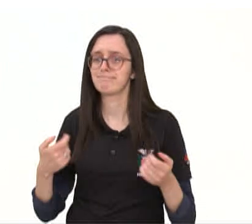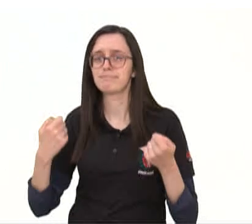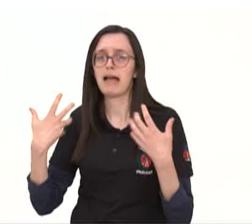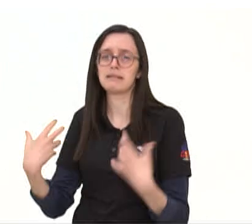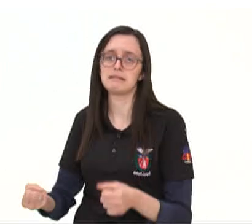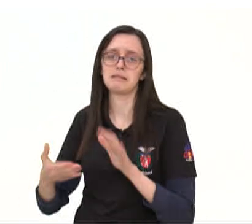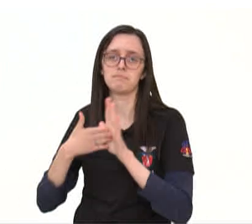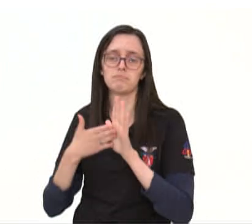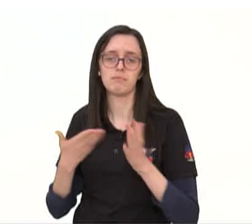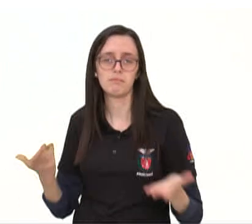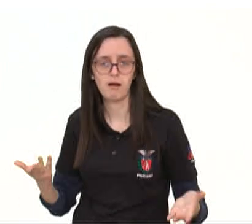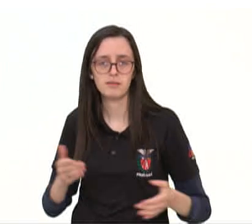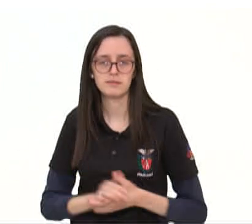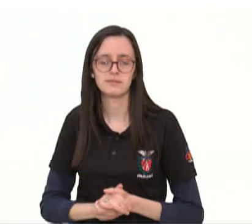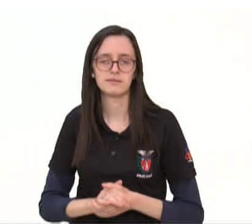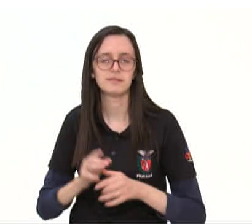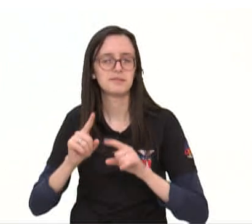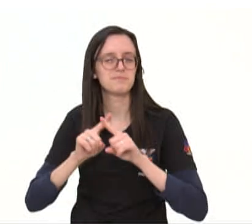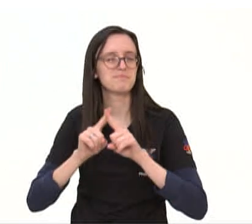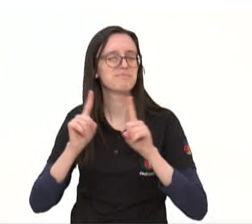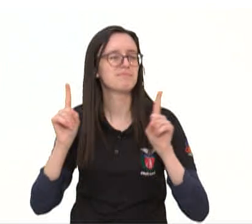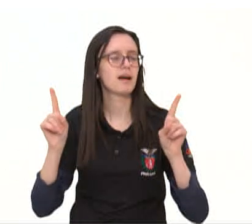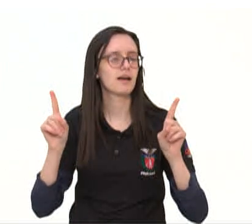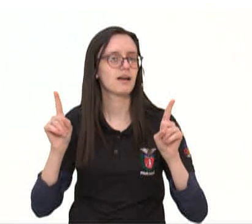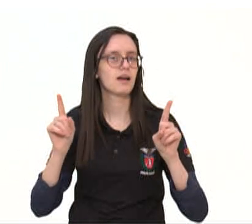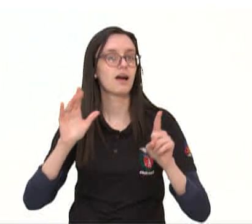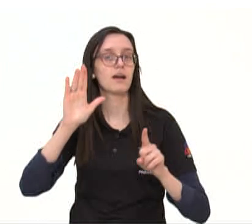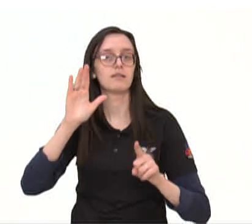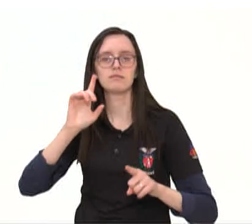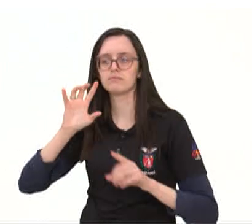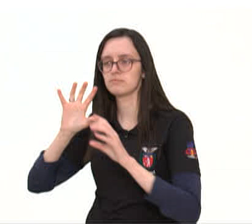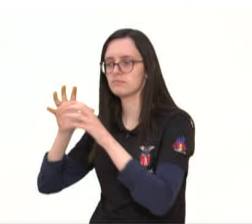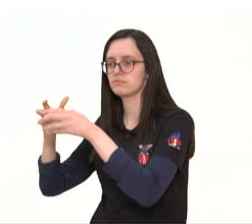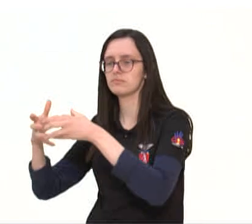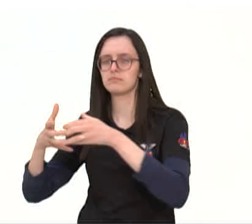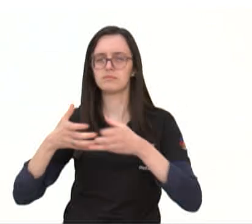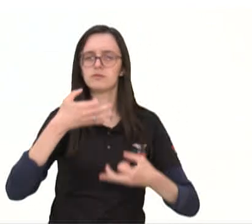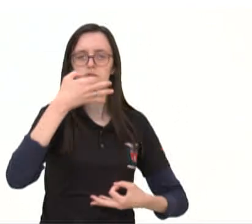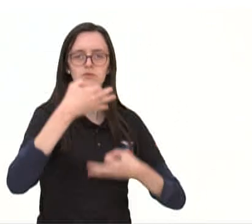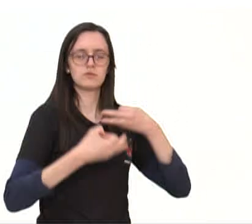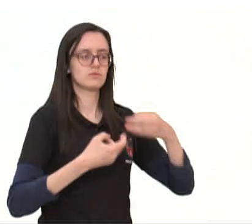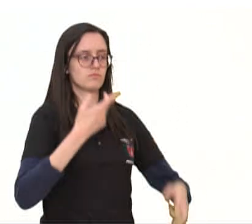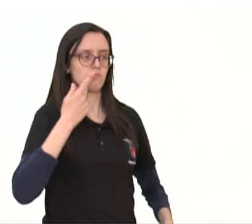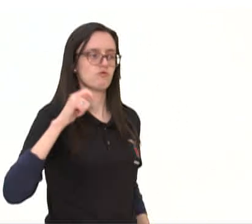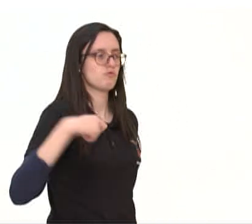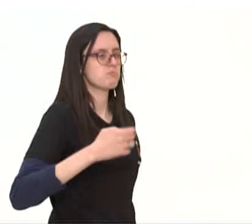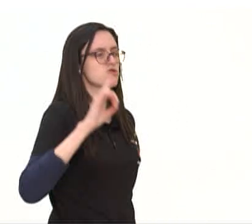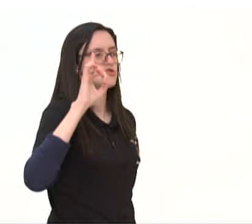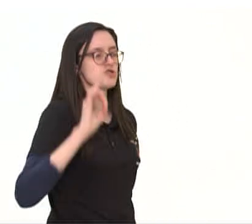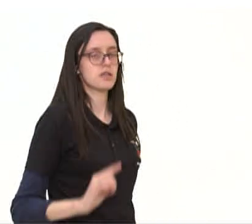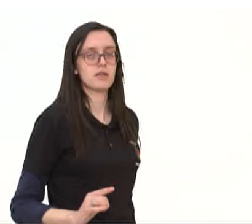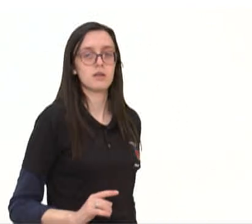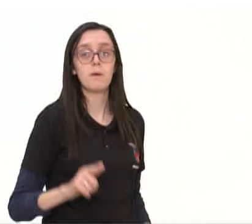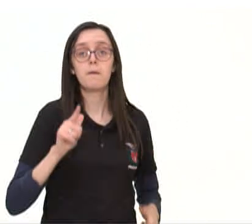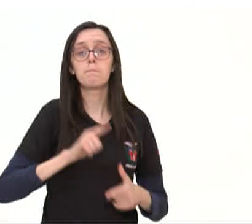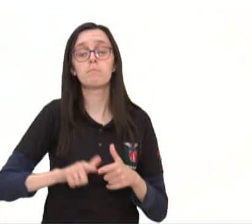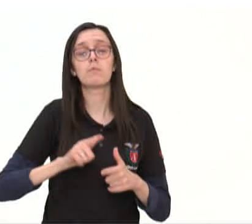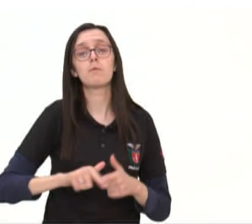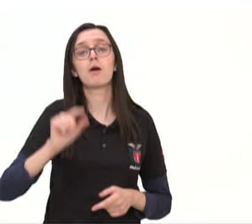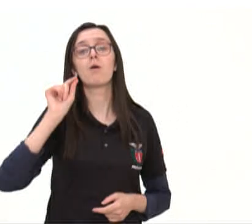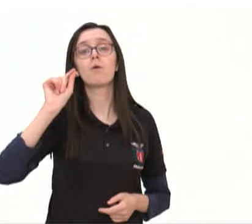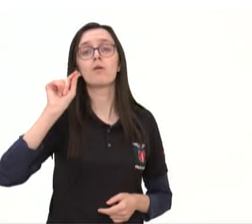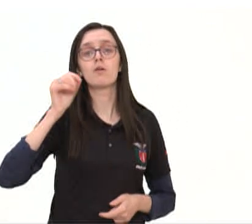aceitar a proposta. Mas aí veio o promotor com aquela história de direitos. O problema